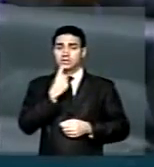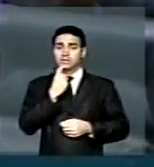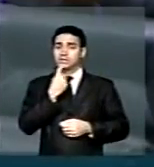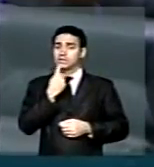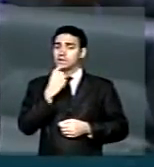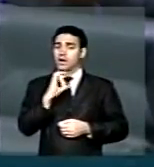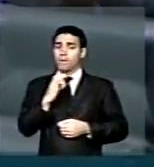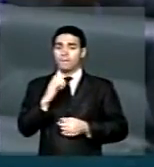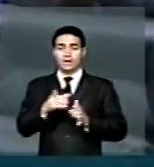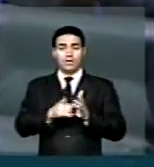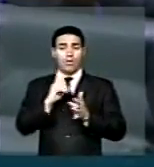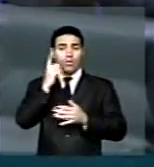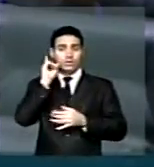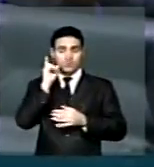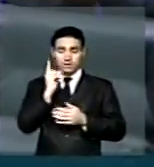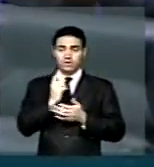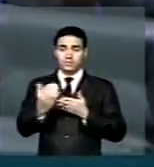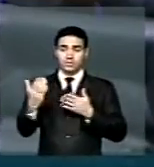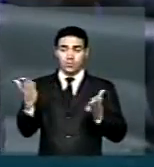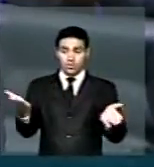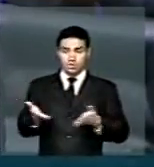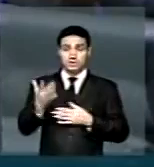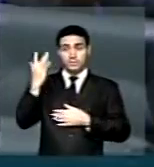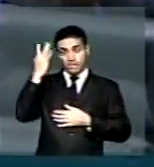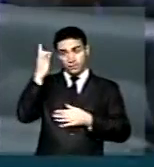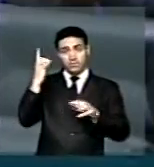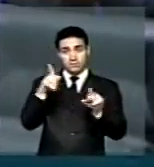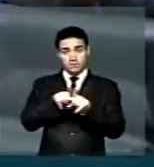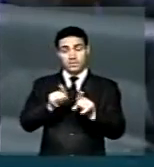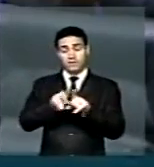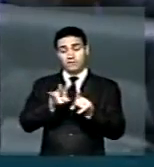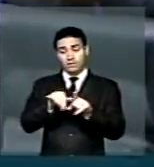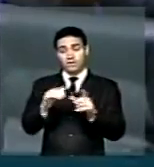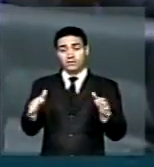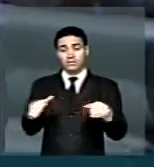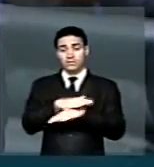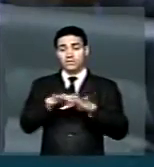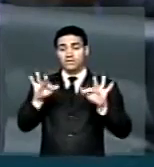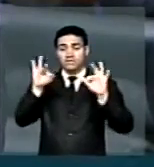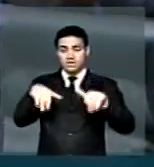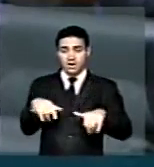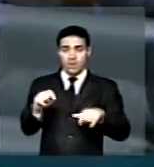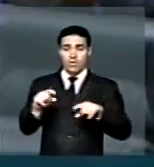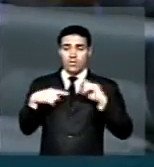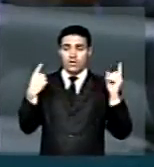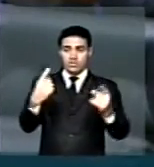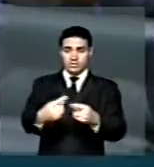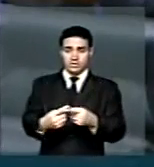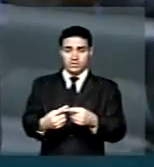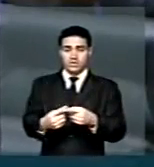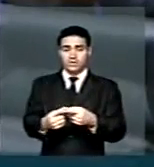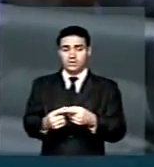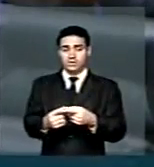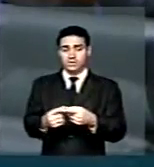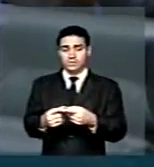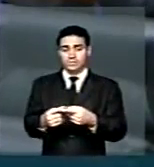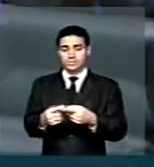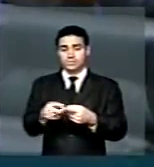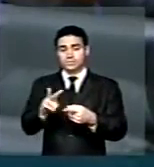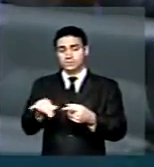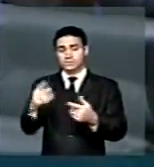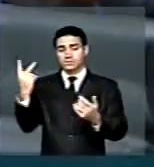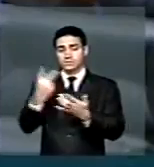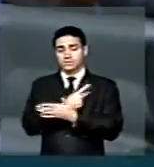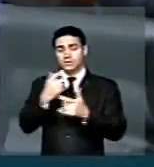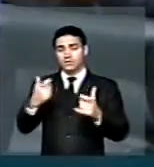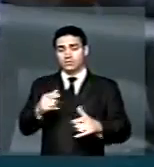desde ontem, está hoje e amanhã fará o grande encerramento da sua Assembleia, numa grande reunião que